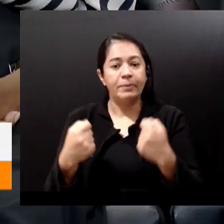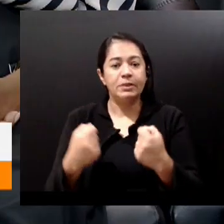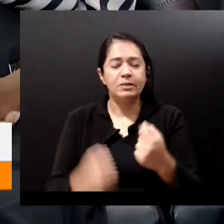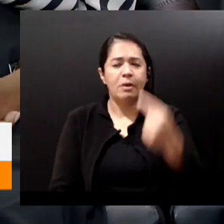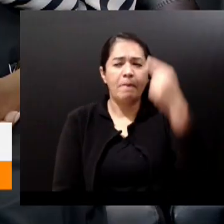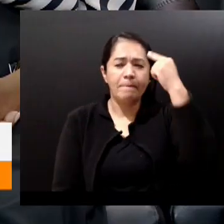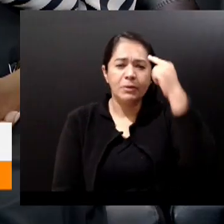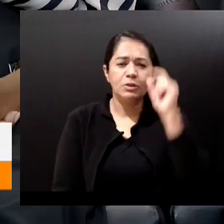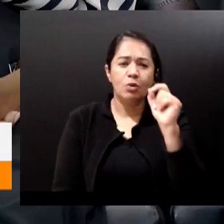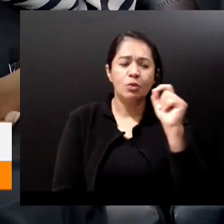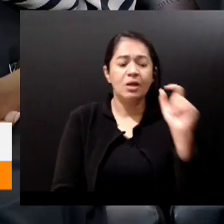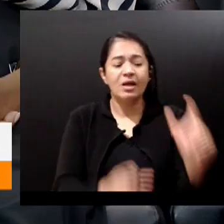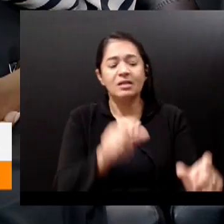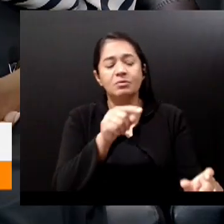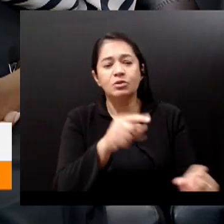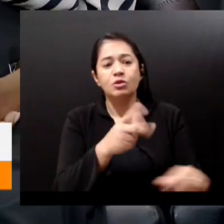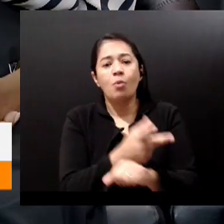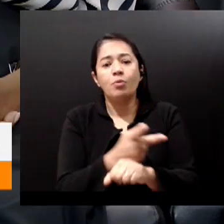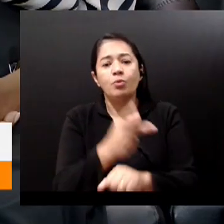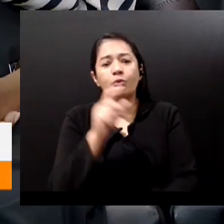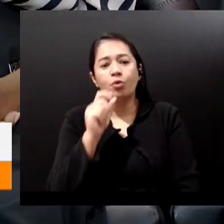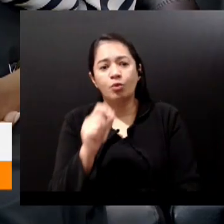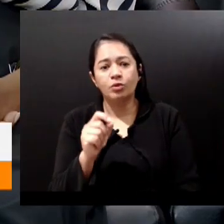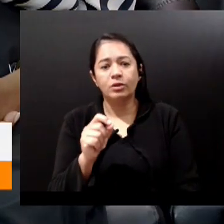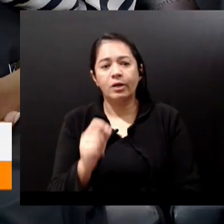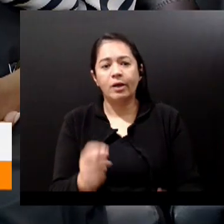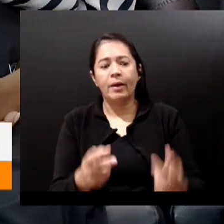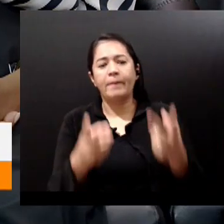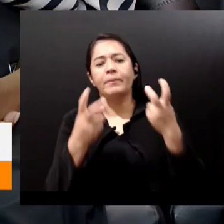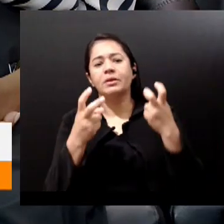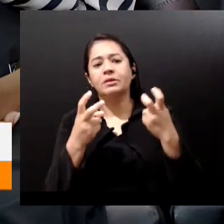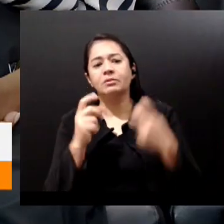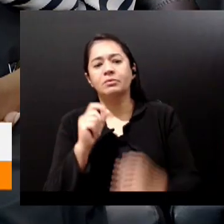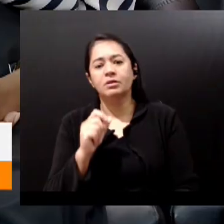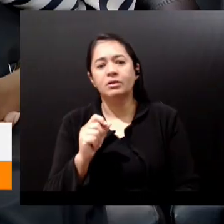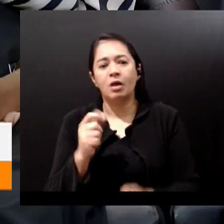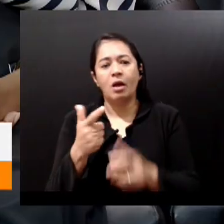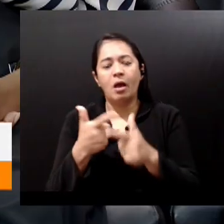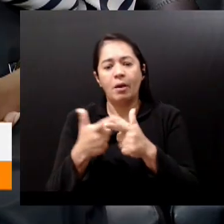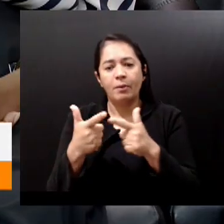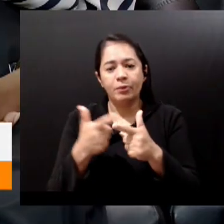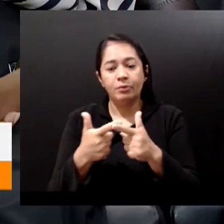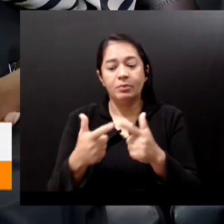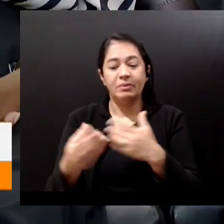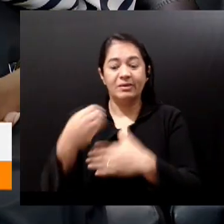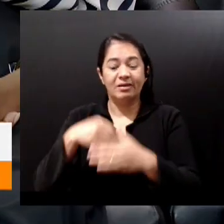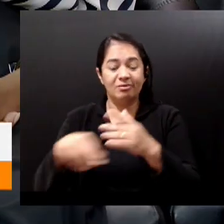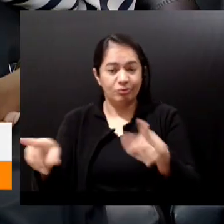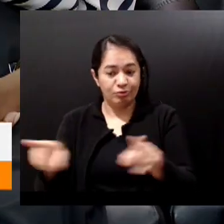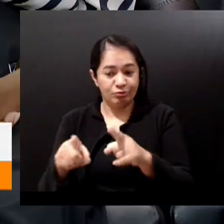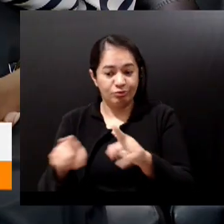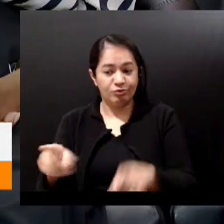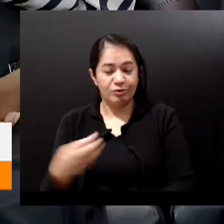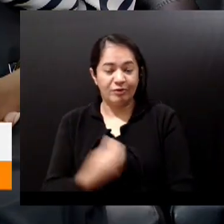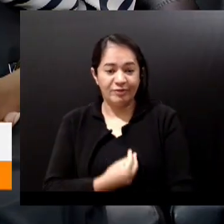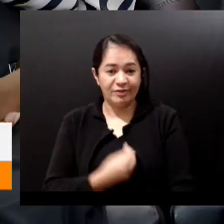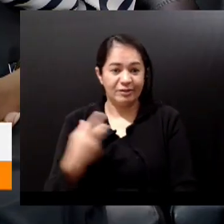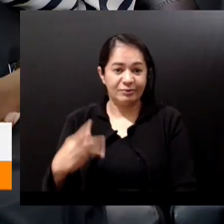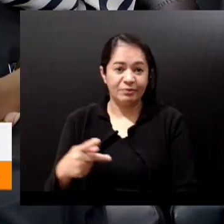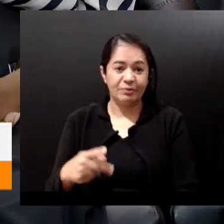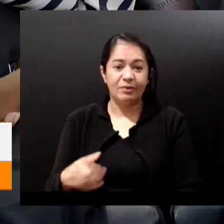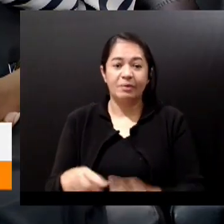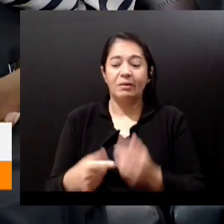buscando. E aí sim verificar a problemática na música na vida dele. É fato que antes da gente pensar em música, eu acho que aqui vai ser